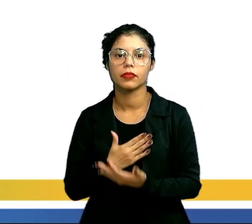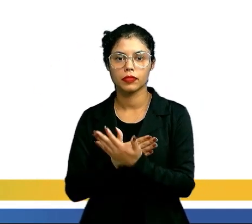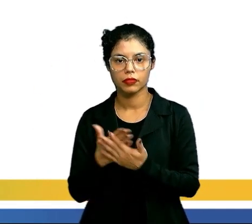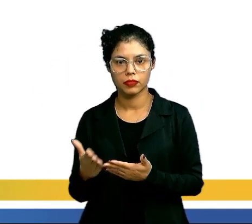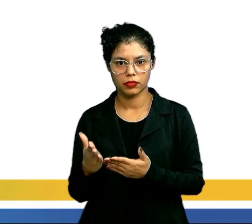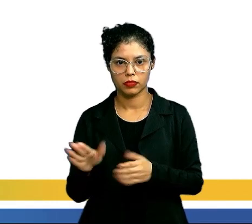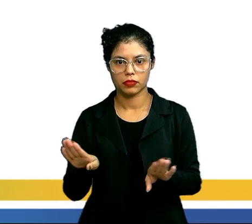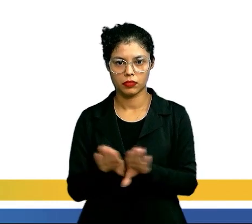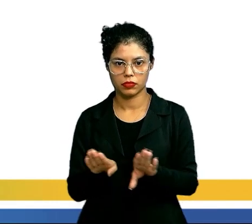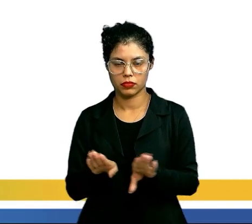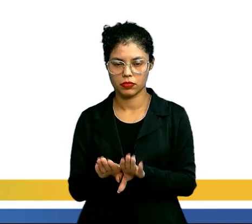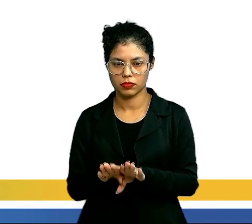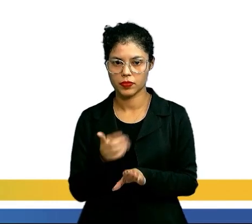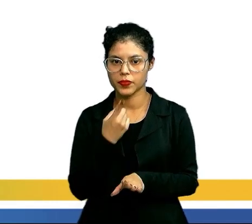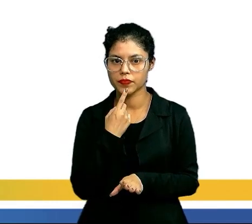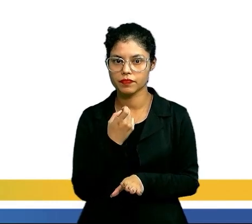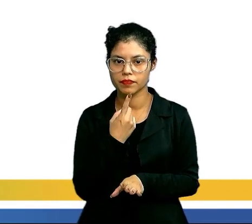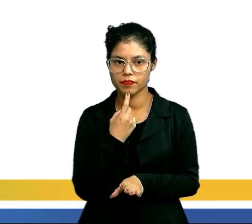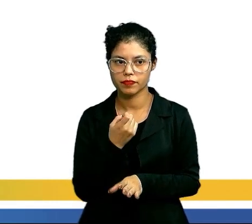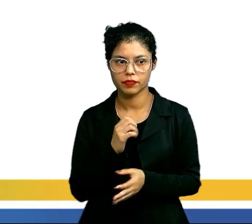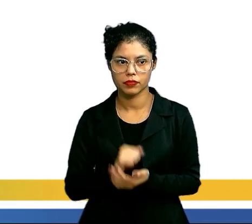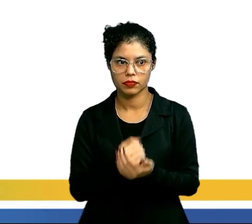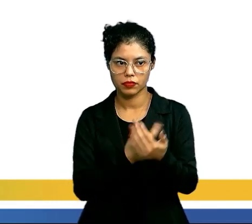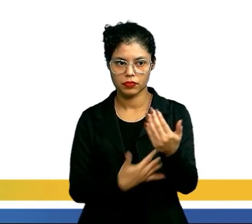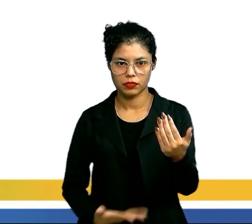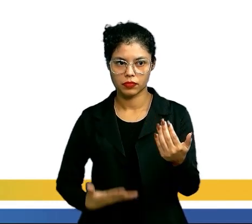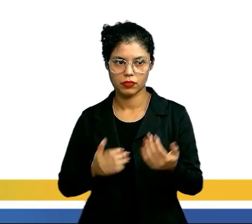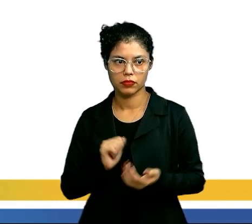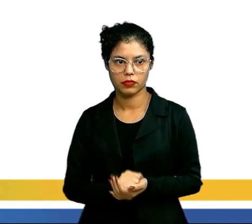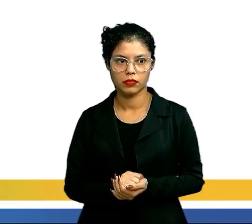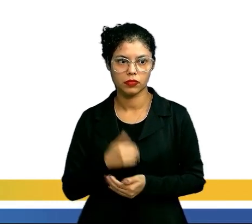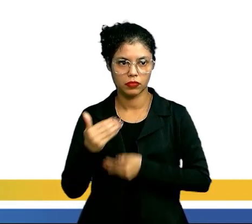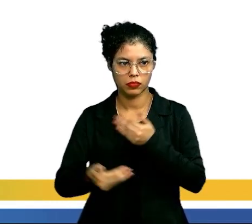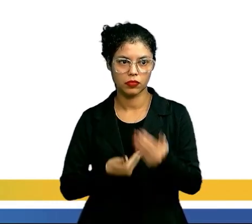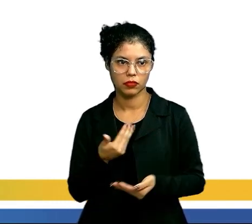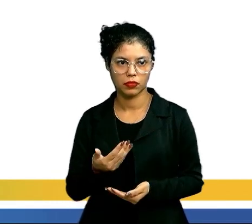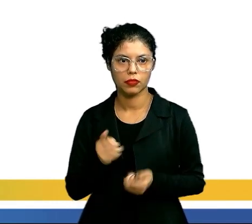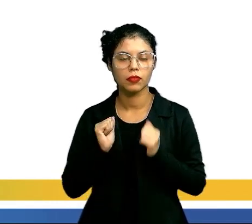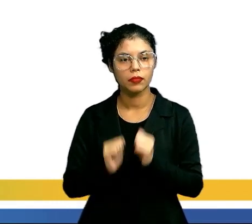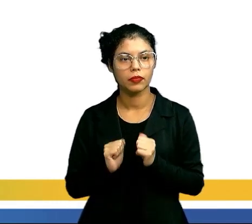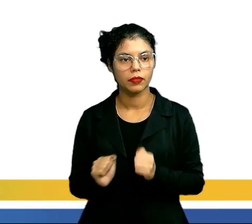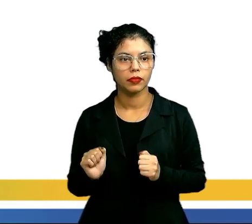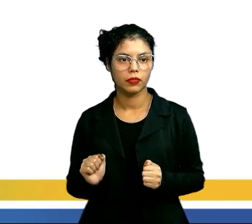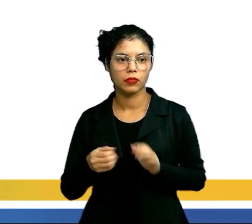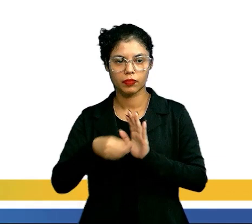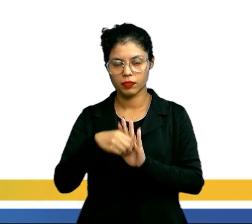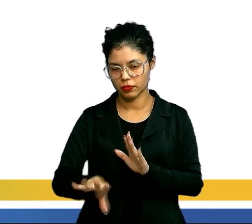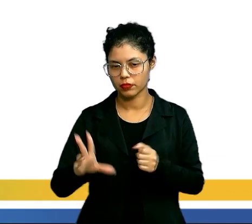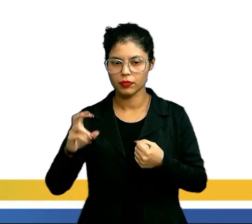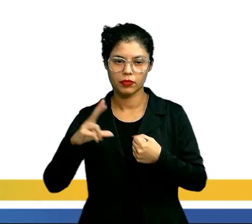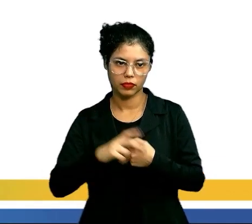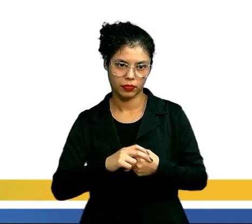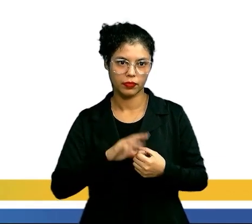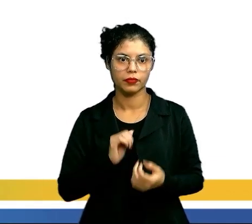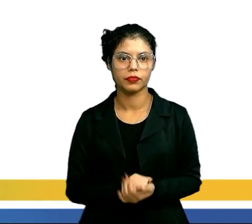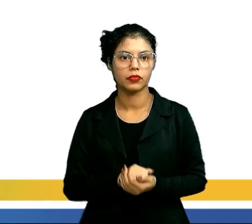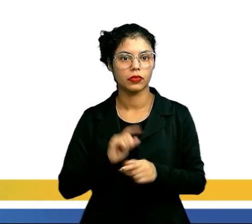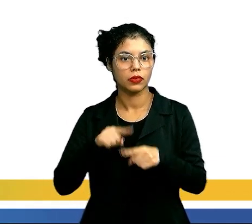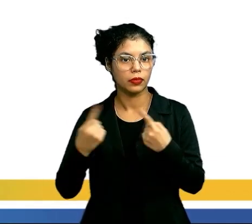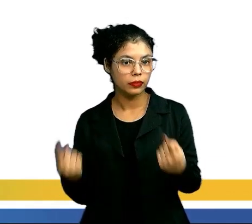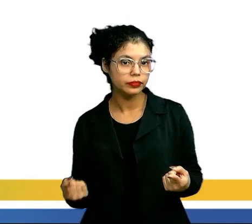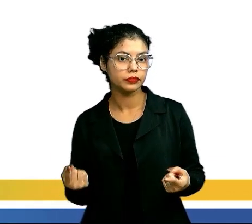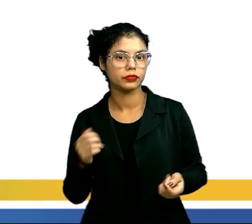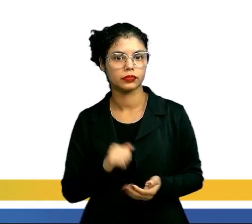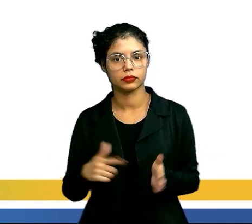alimentar, iniciando o repasto sanguíneo, durante a qual pode transmitir o vírus da dengue.